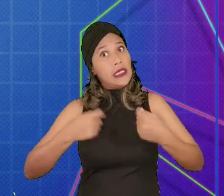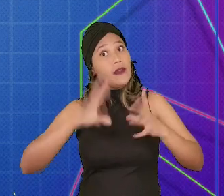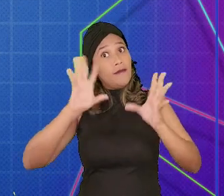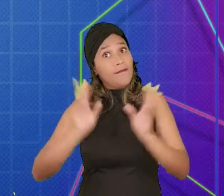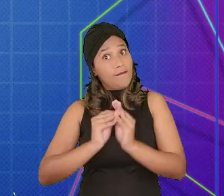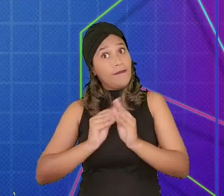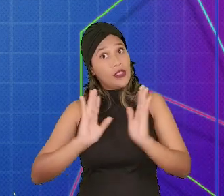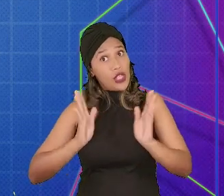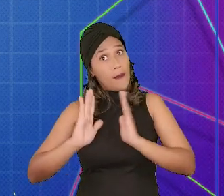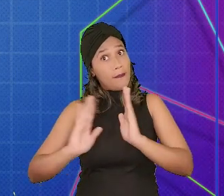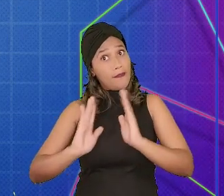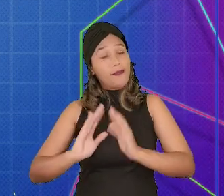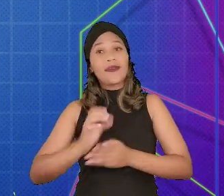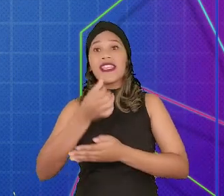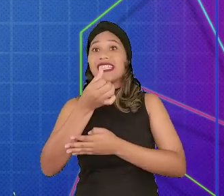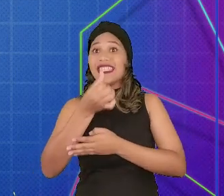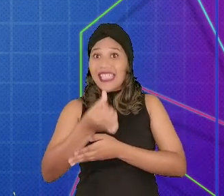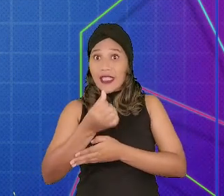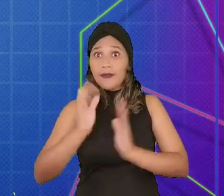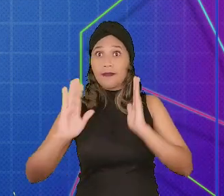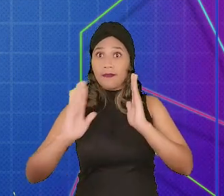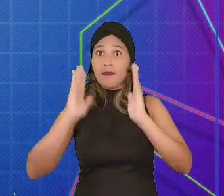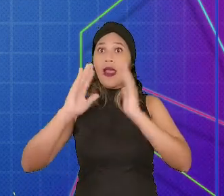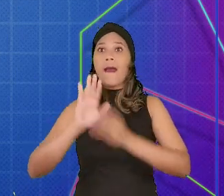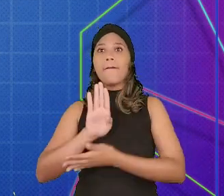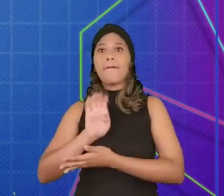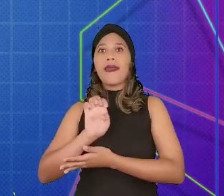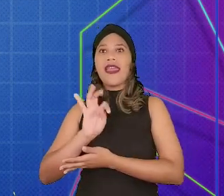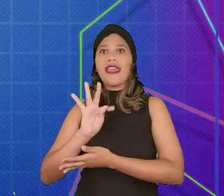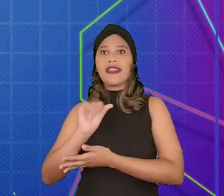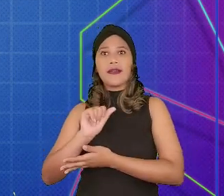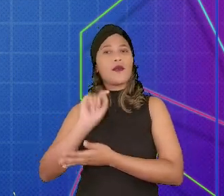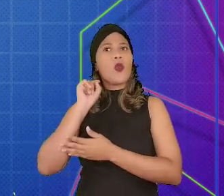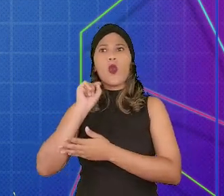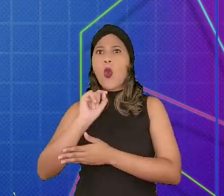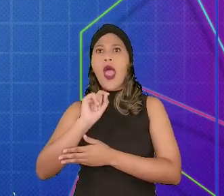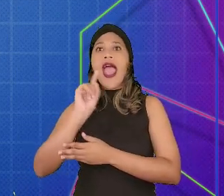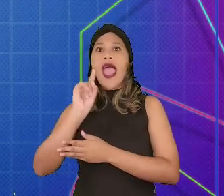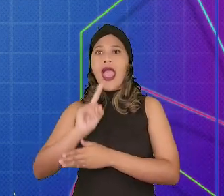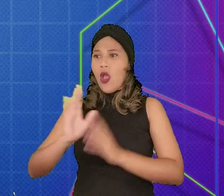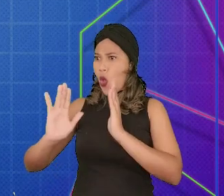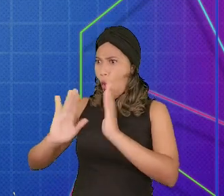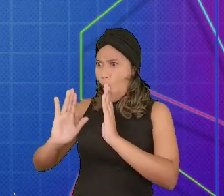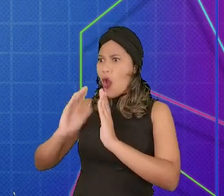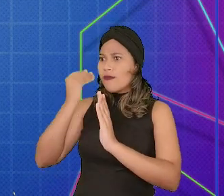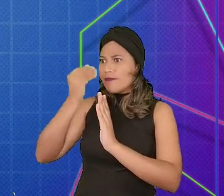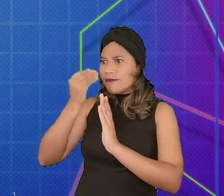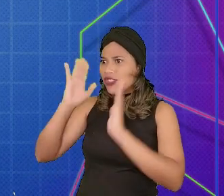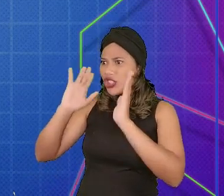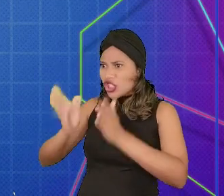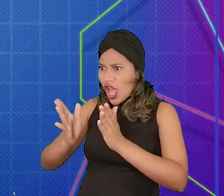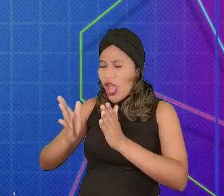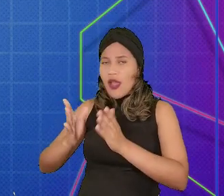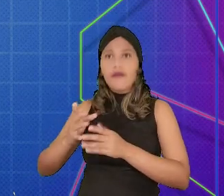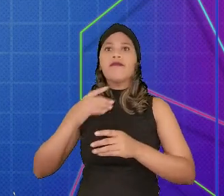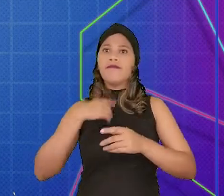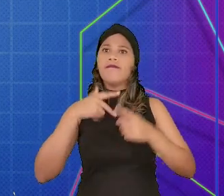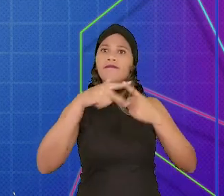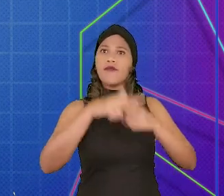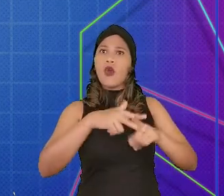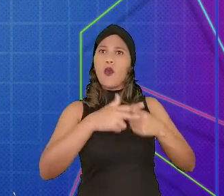parte. Etapa 6: beta. O foco desse estágio é a correção de problemas com os testadores